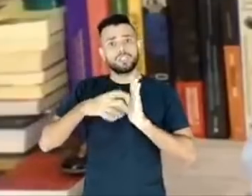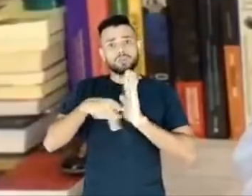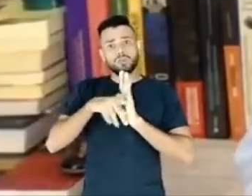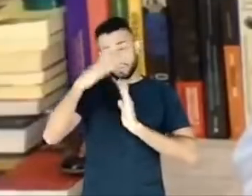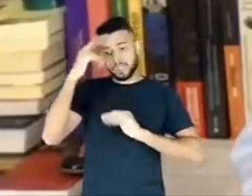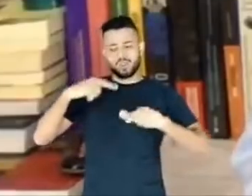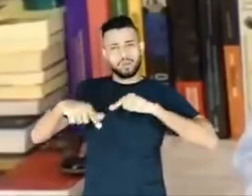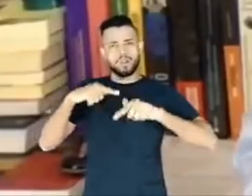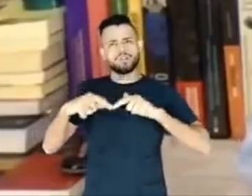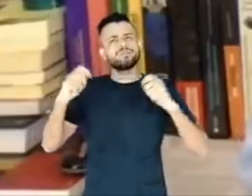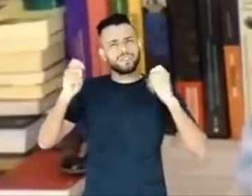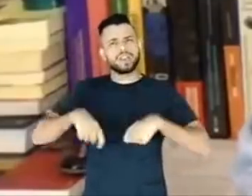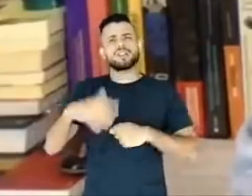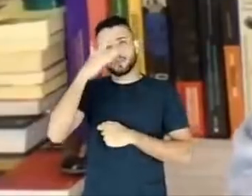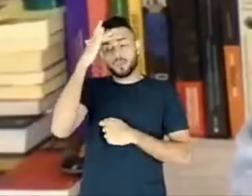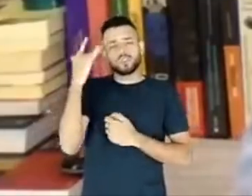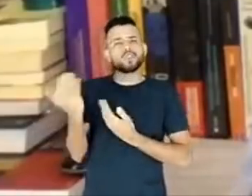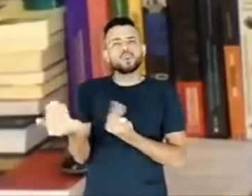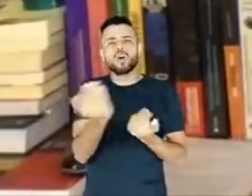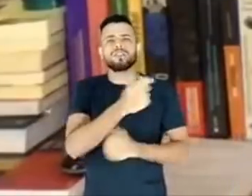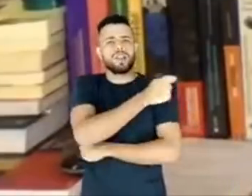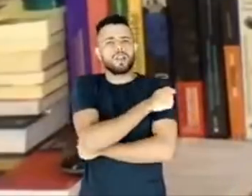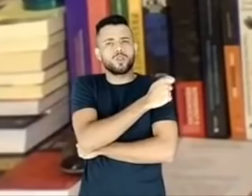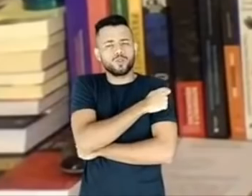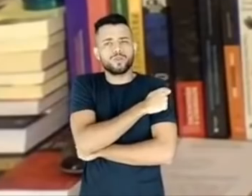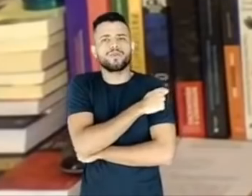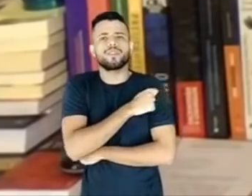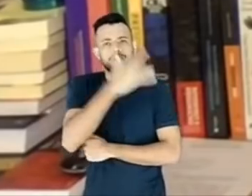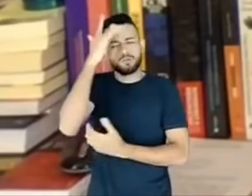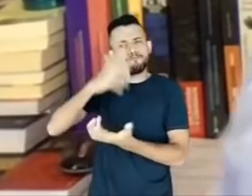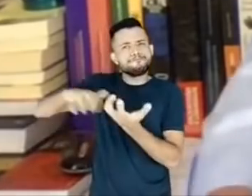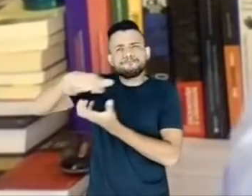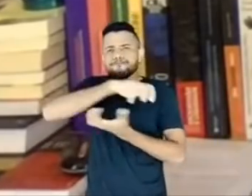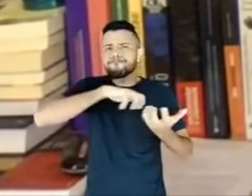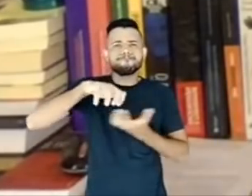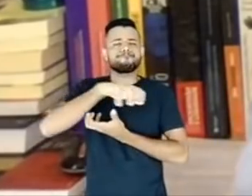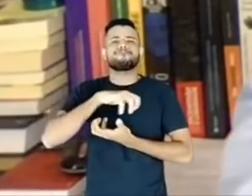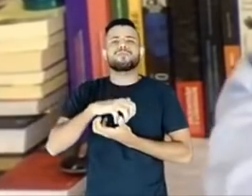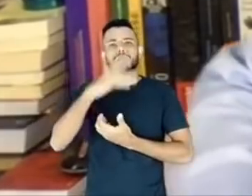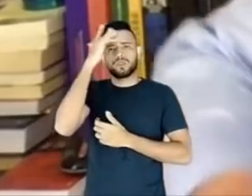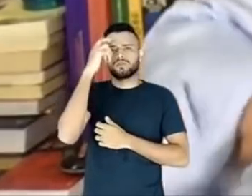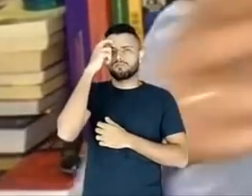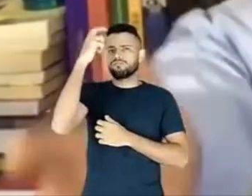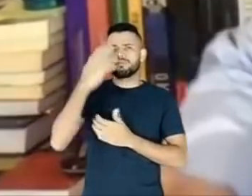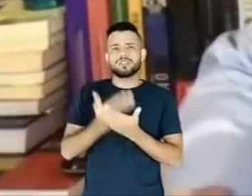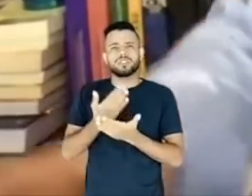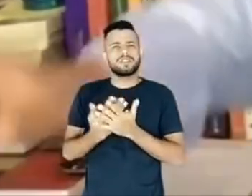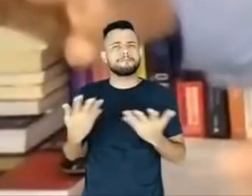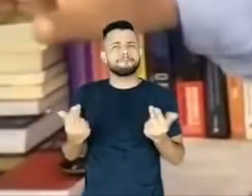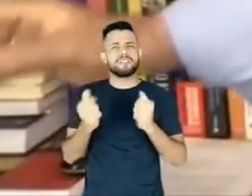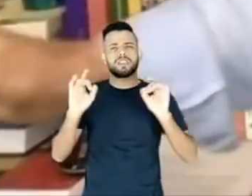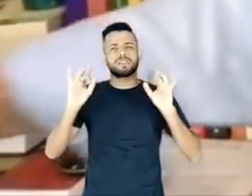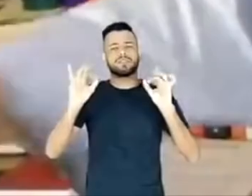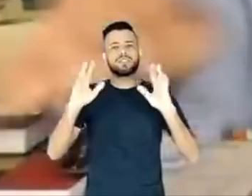jovens estudantes, aos nossos jovens revolucionários, a intelectuais extraordinários, a chamada Igreja